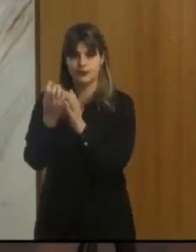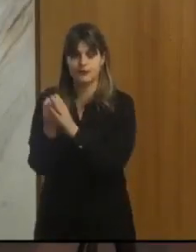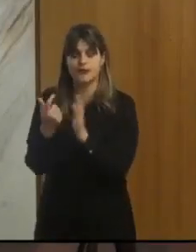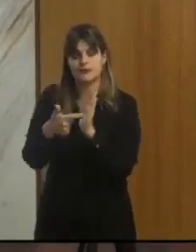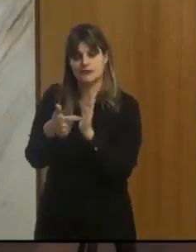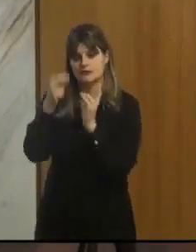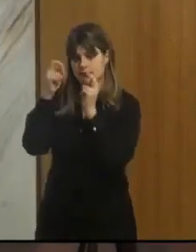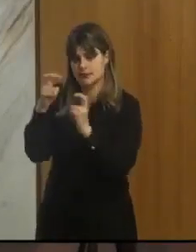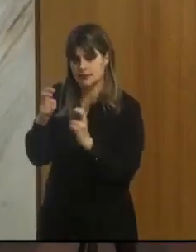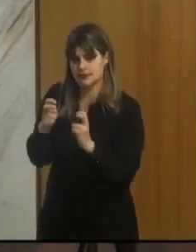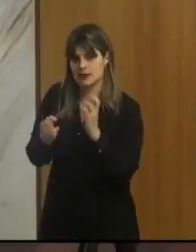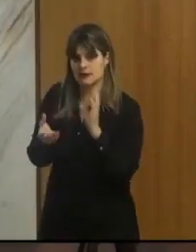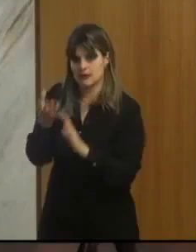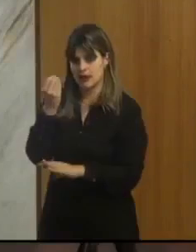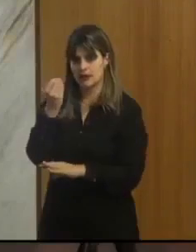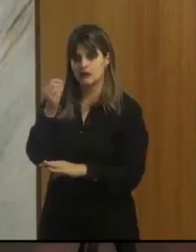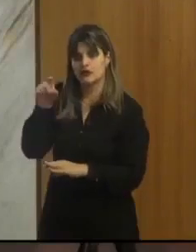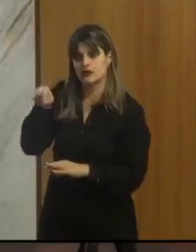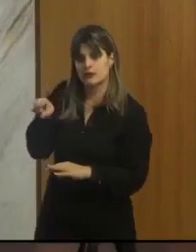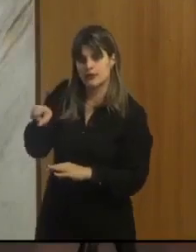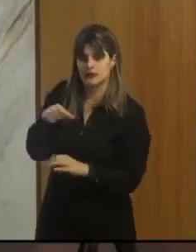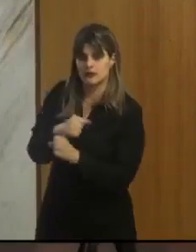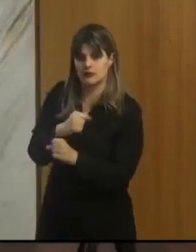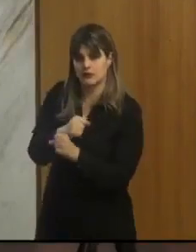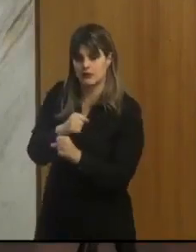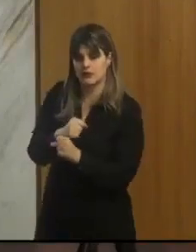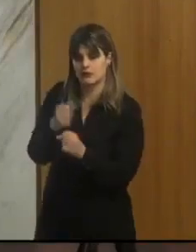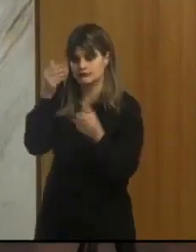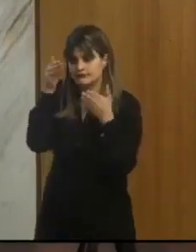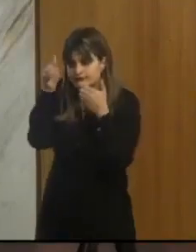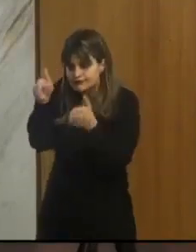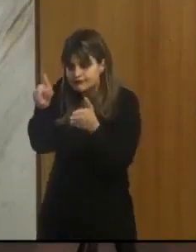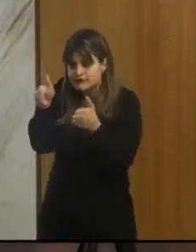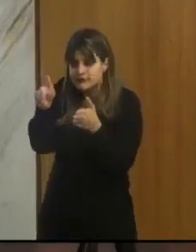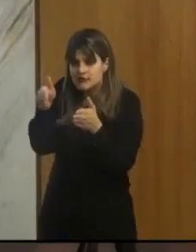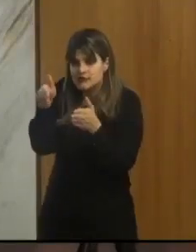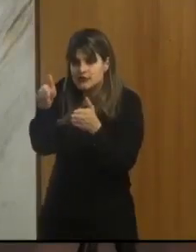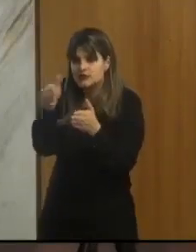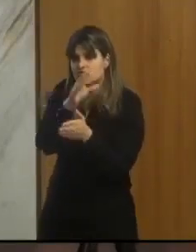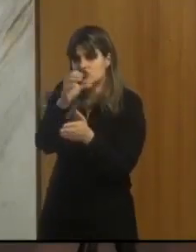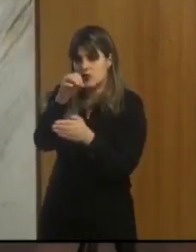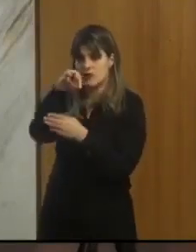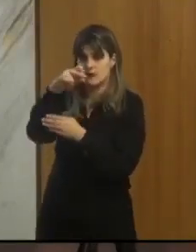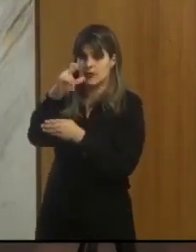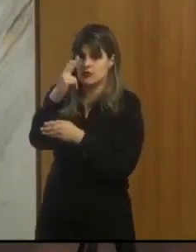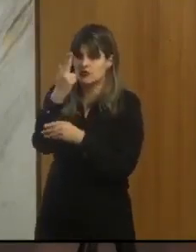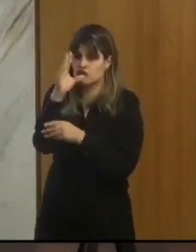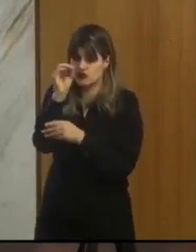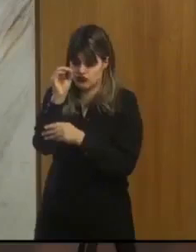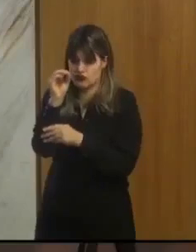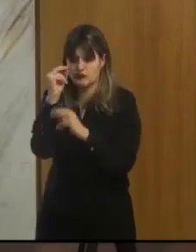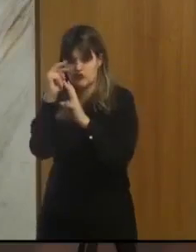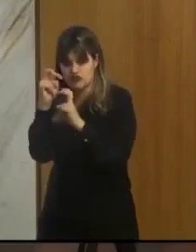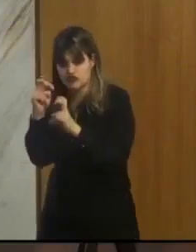estudo, de algum eventual trabalho mais assertivo da parte de João Marujo,